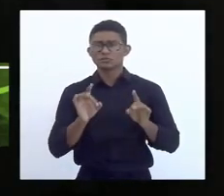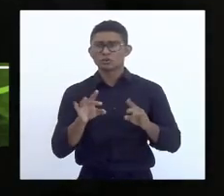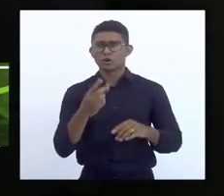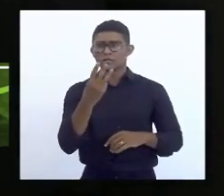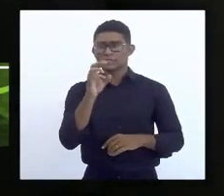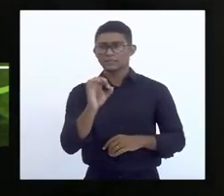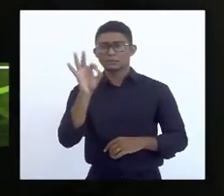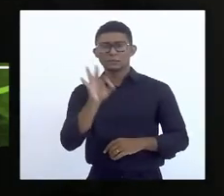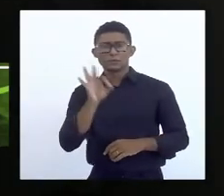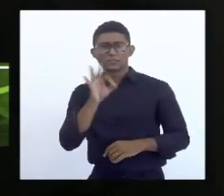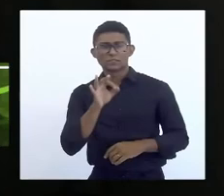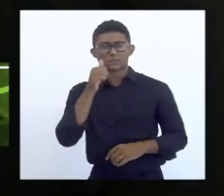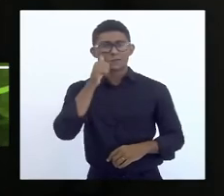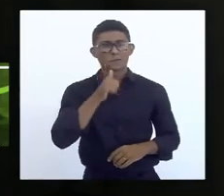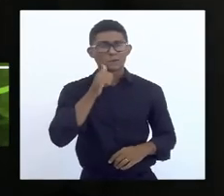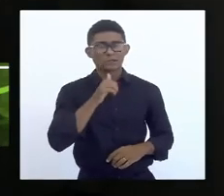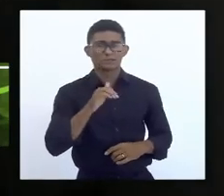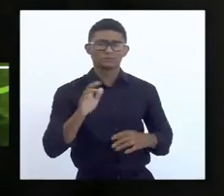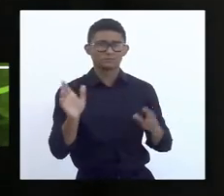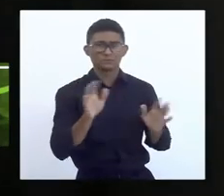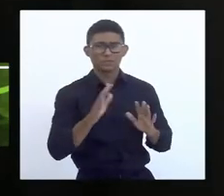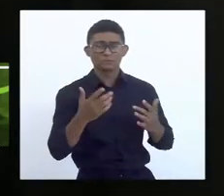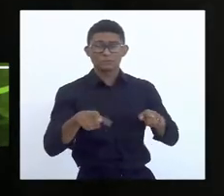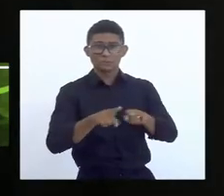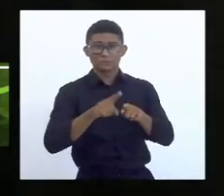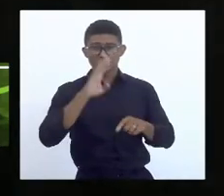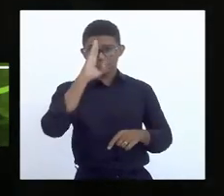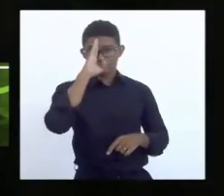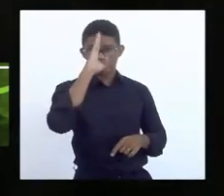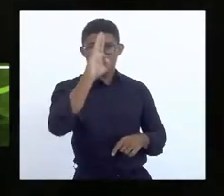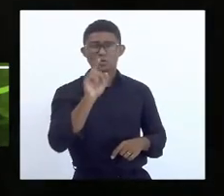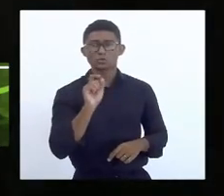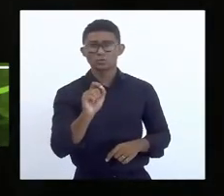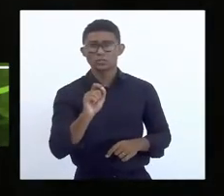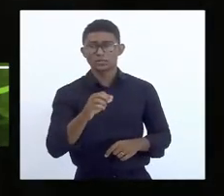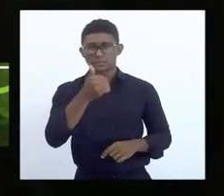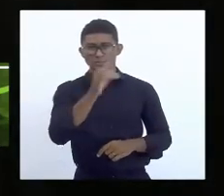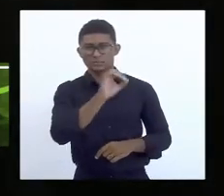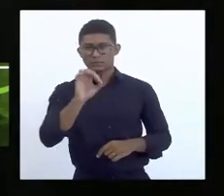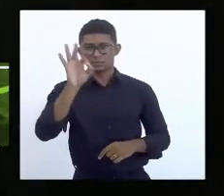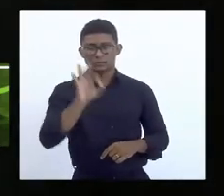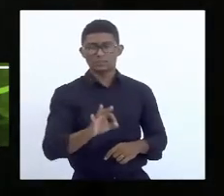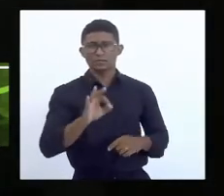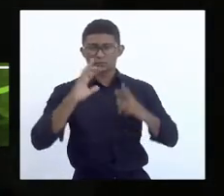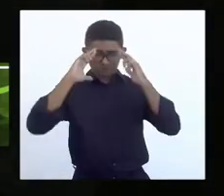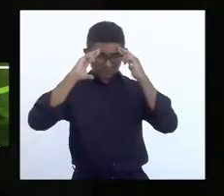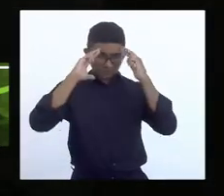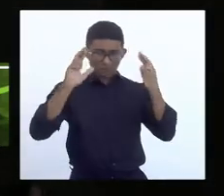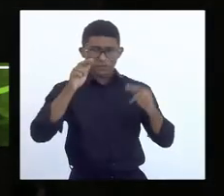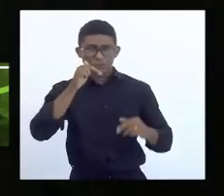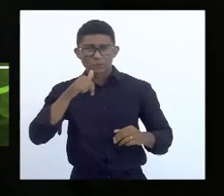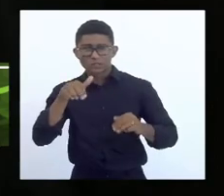30% a essas mulheres, mas, principalmente, 100% de respeito a essas mulheres